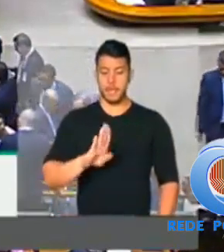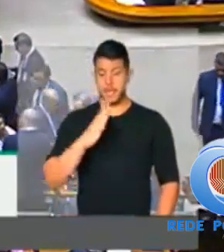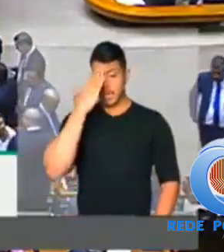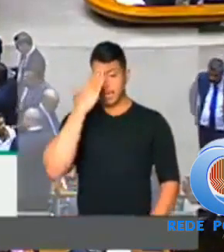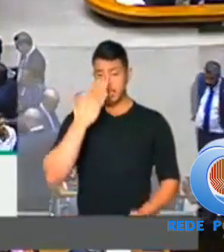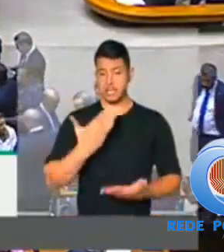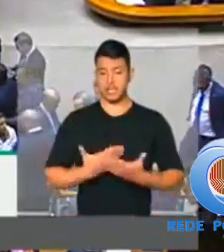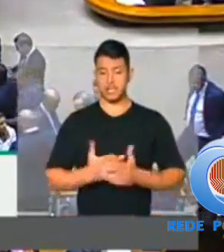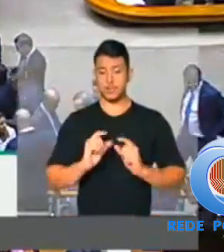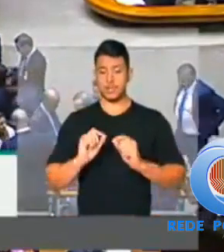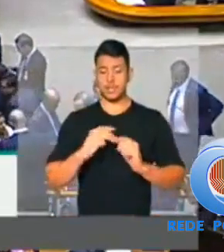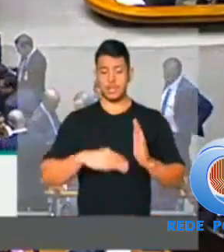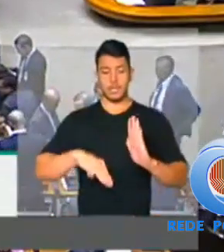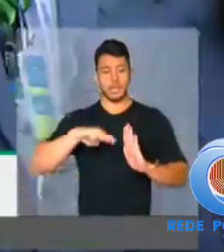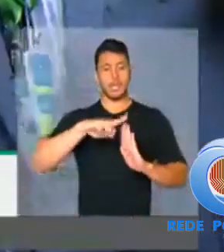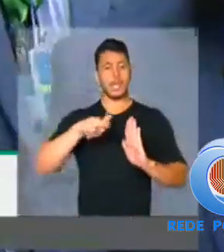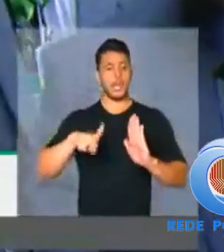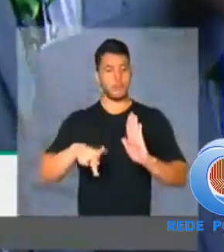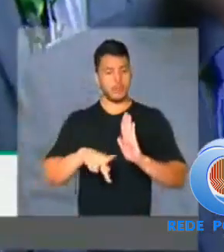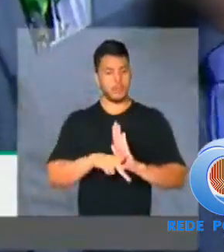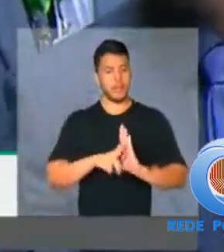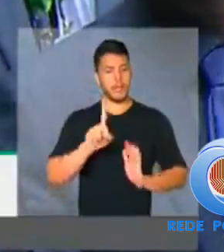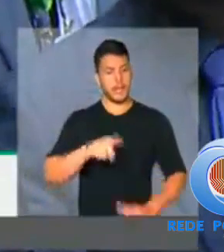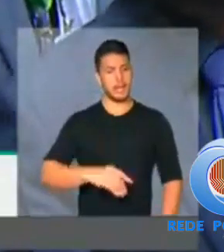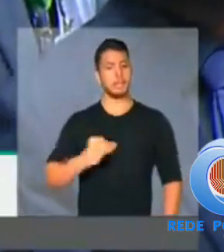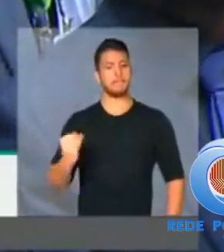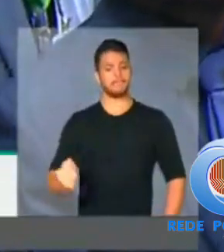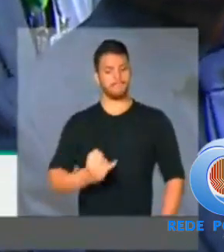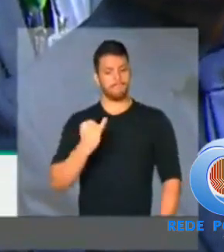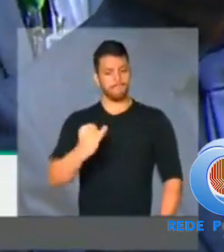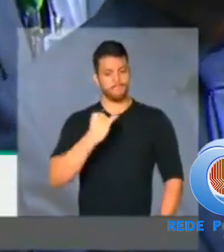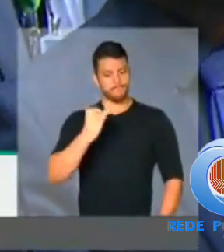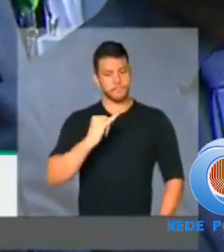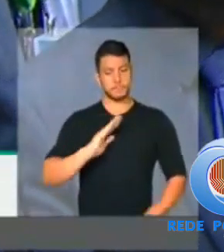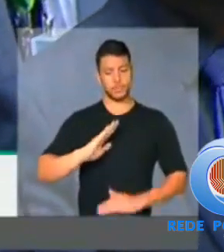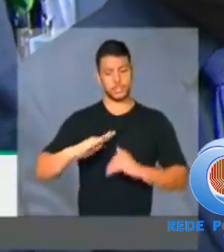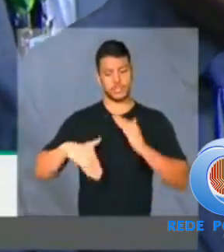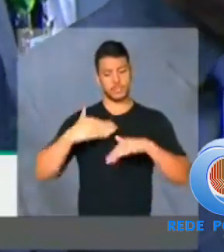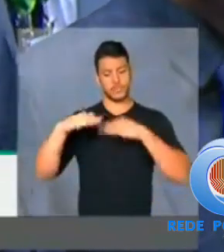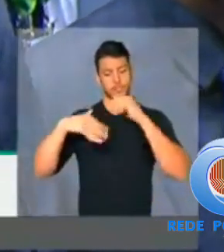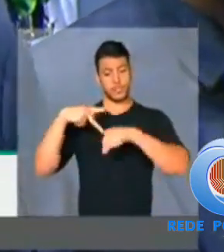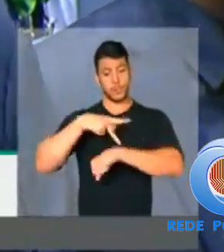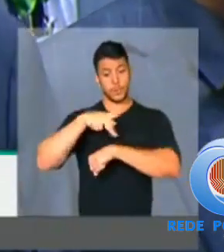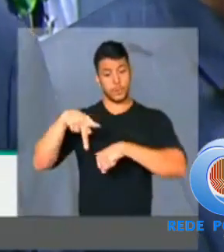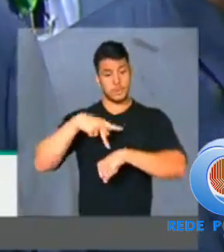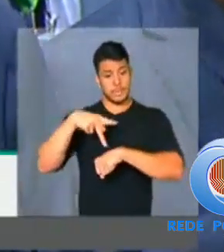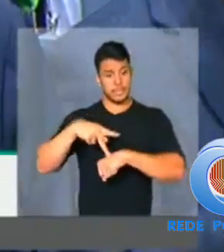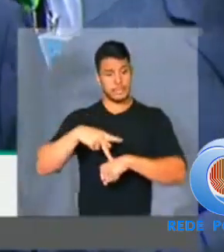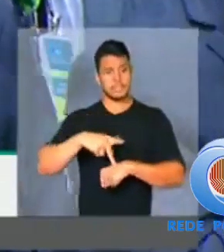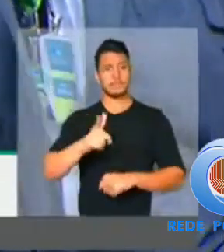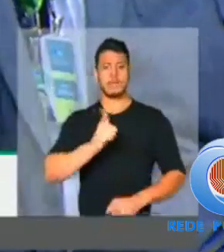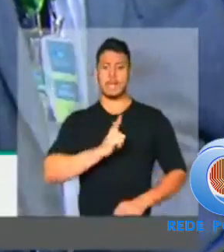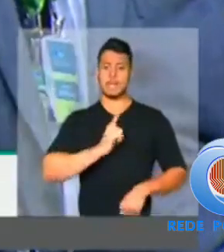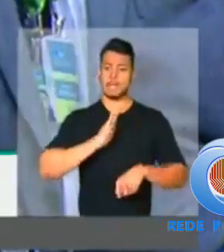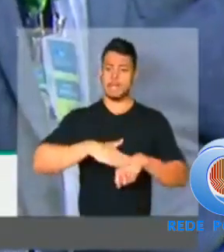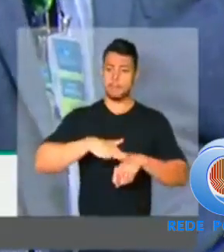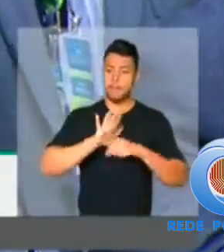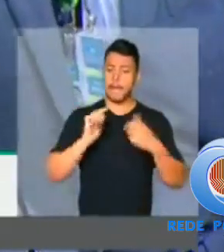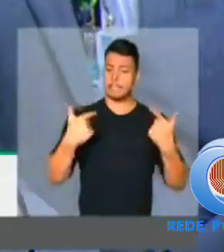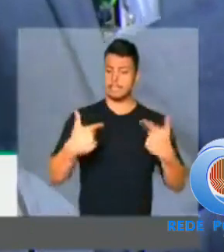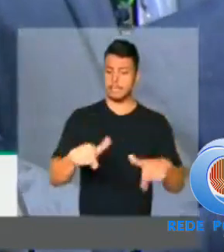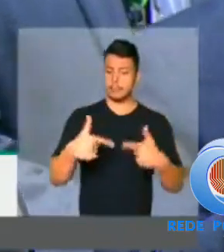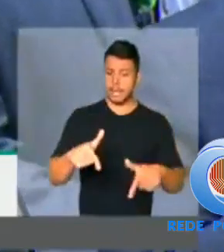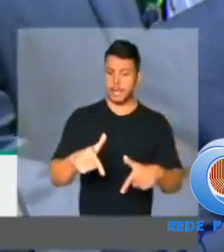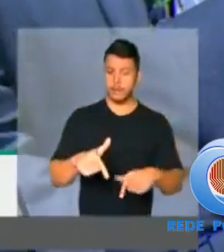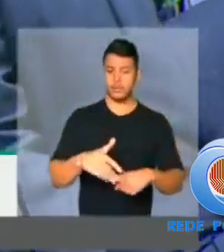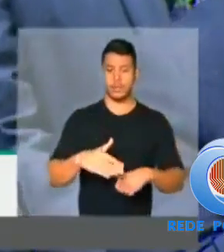medida provisória é importantíssima para o desenvolvimento do país, para o desenvolvimento do emprego, para o fortalecimento